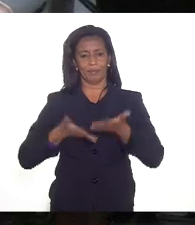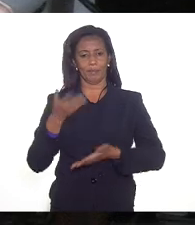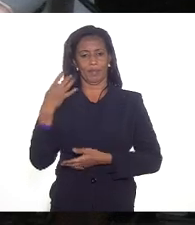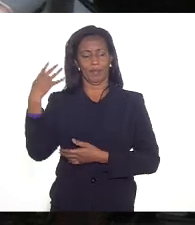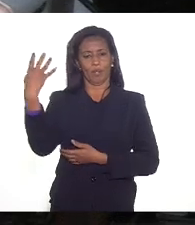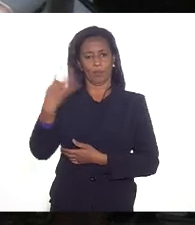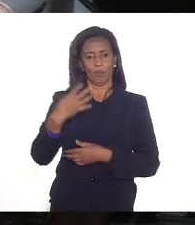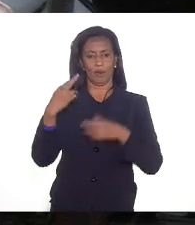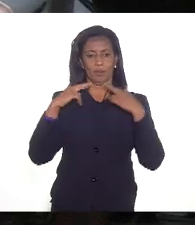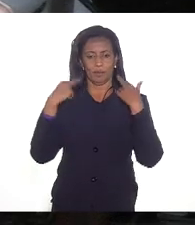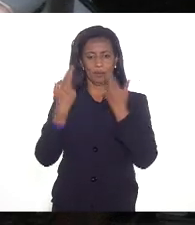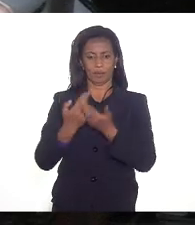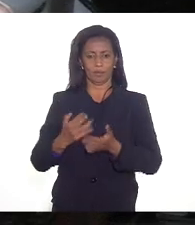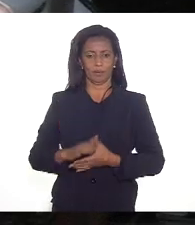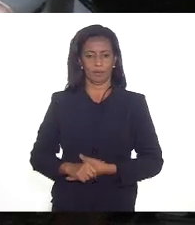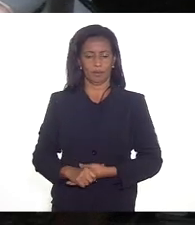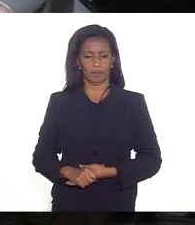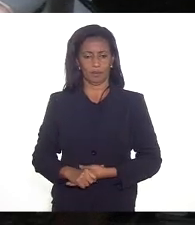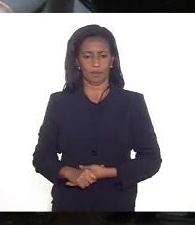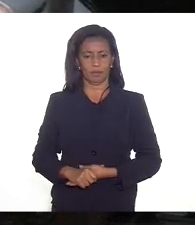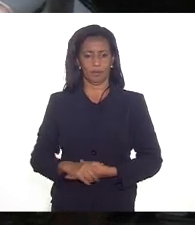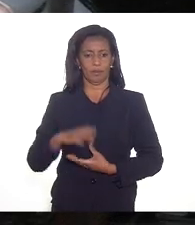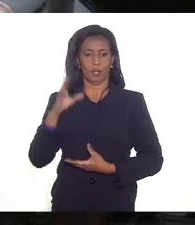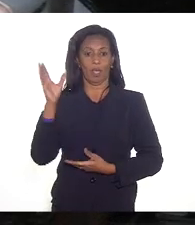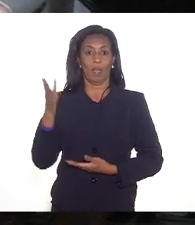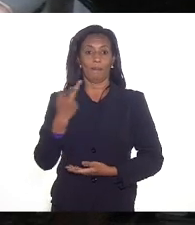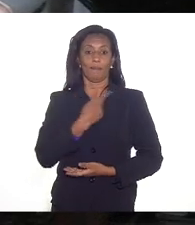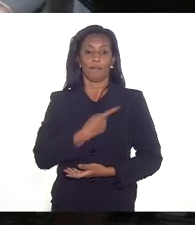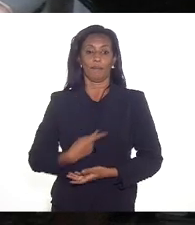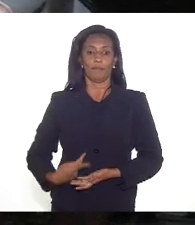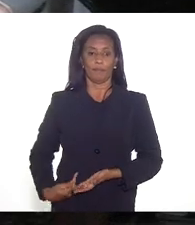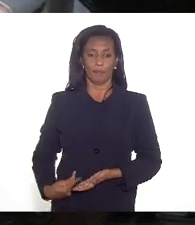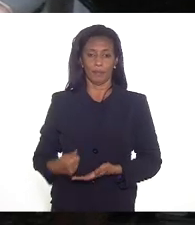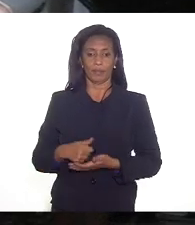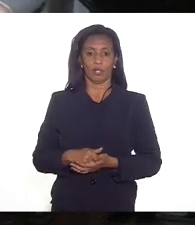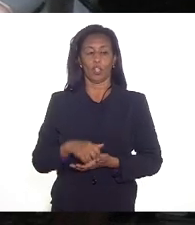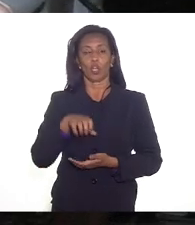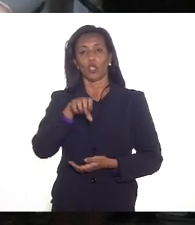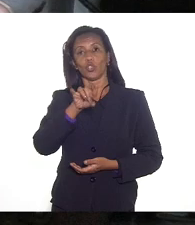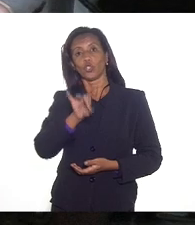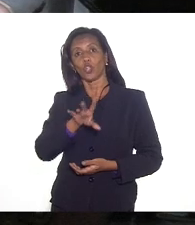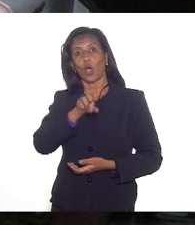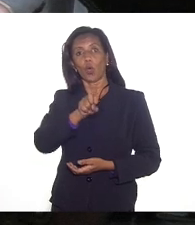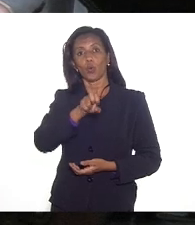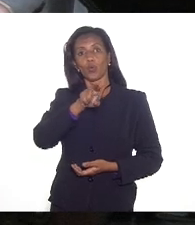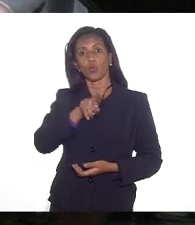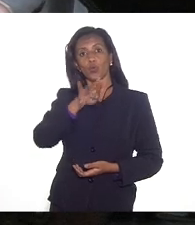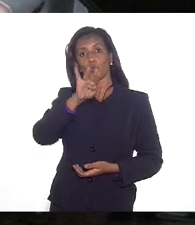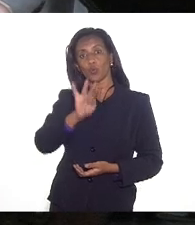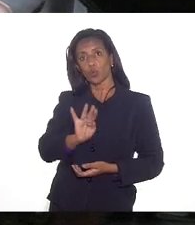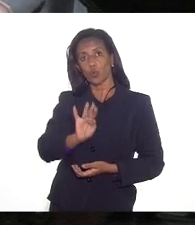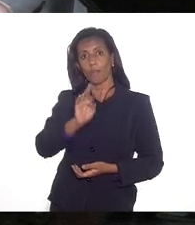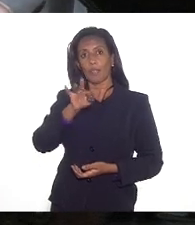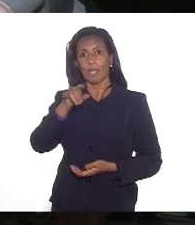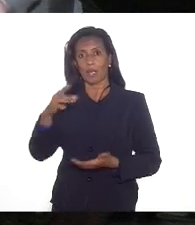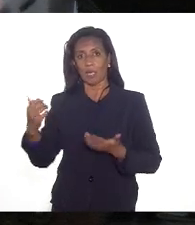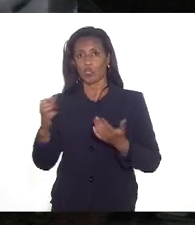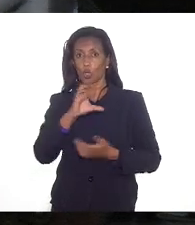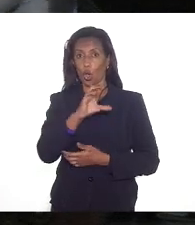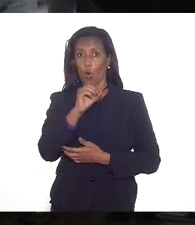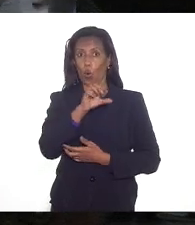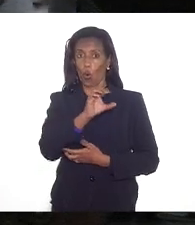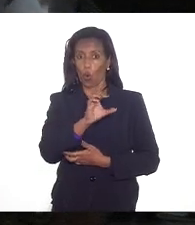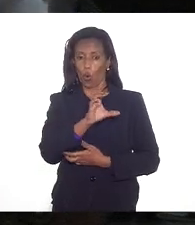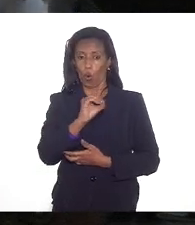seção a saúde nada presidência só vai botar o Subtenente depenado como coautor